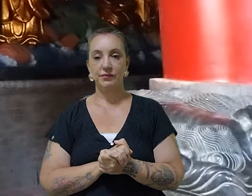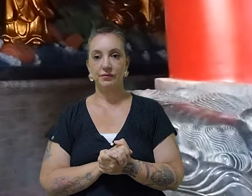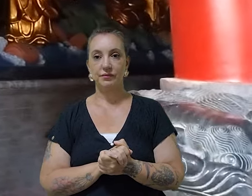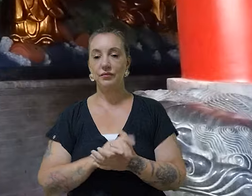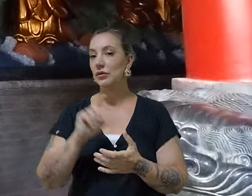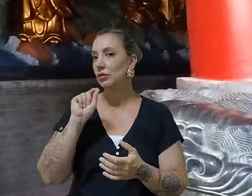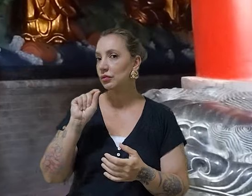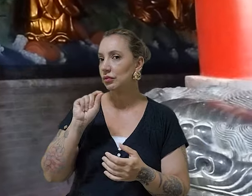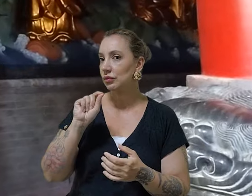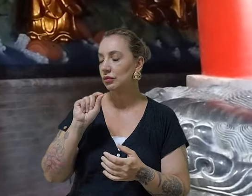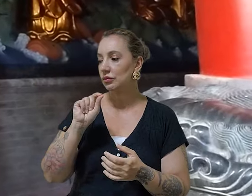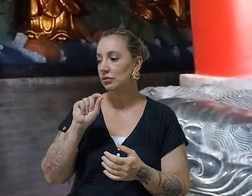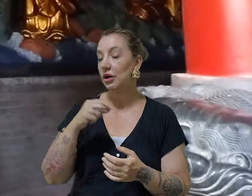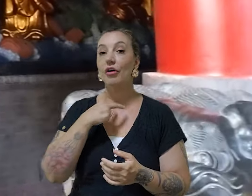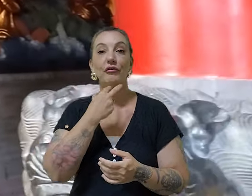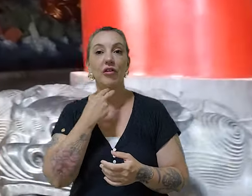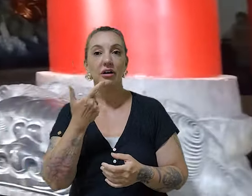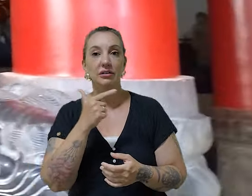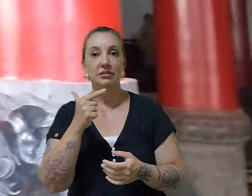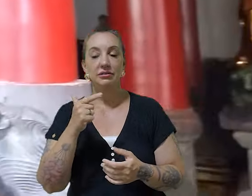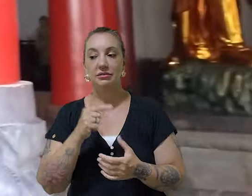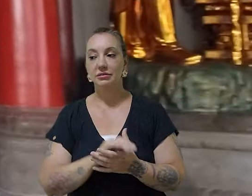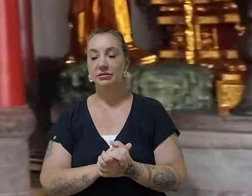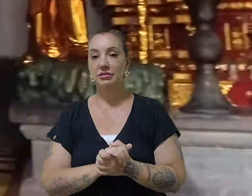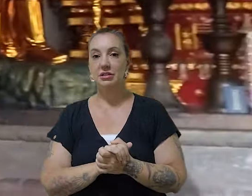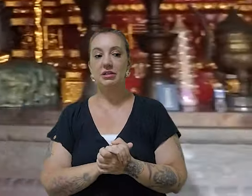E é isso. Fiquei sem voz agora.